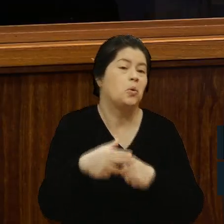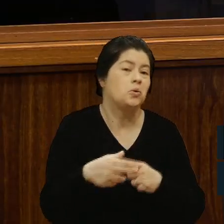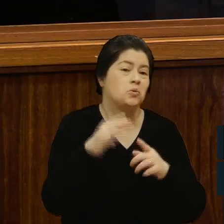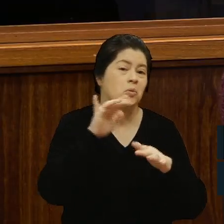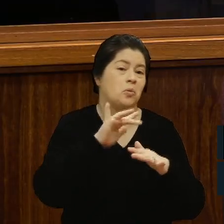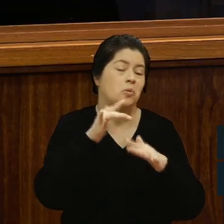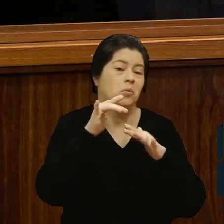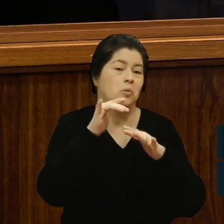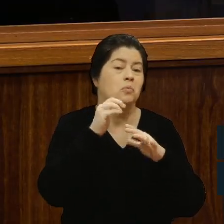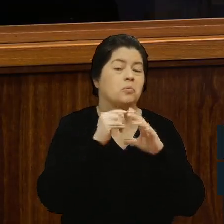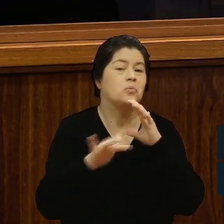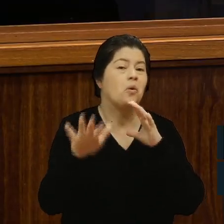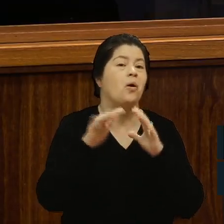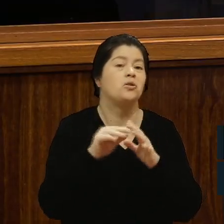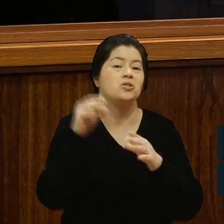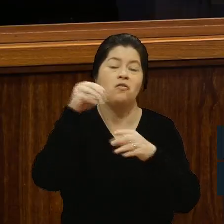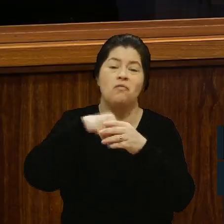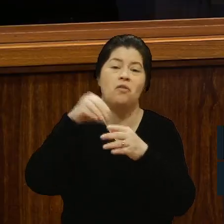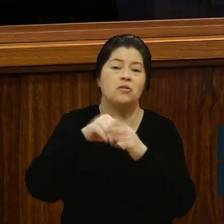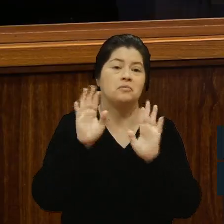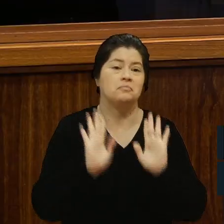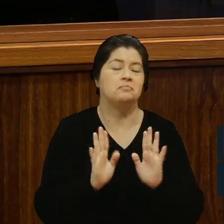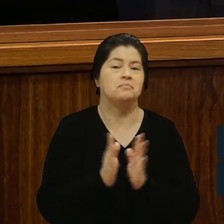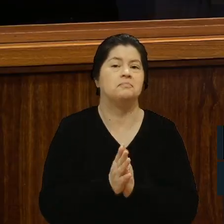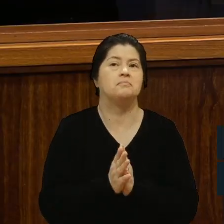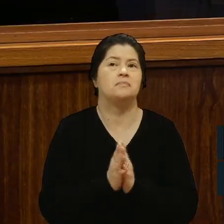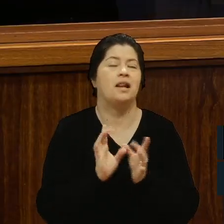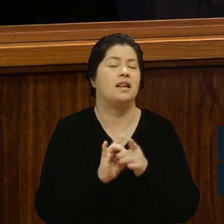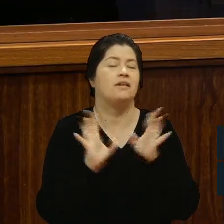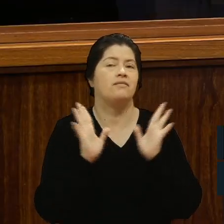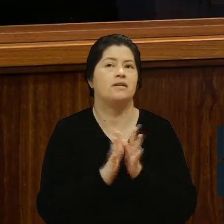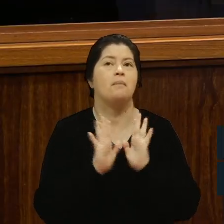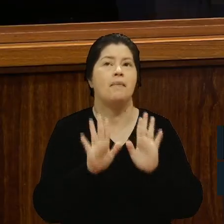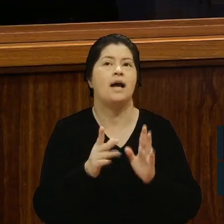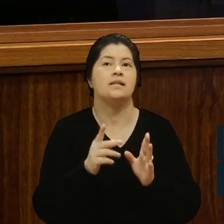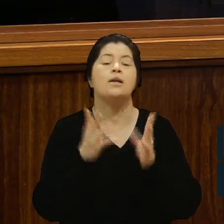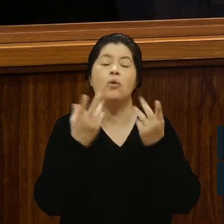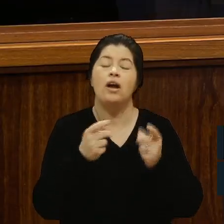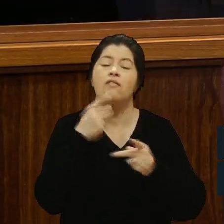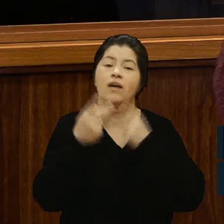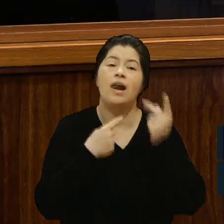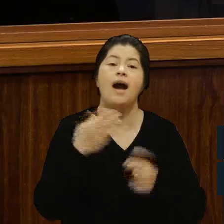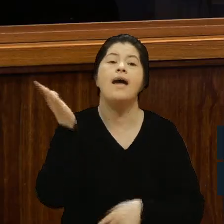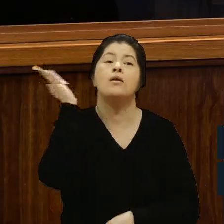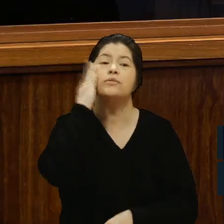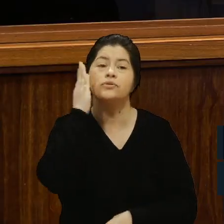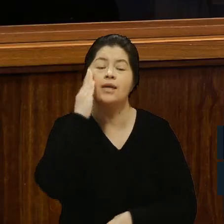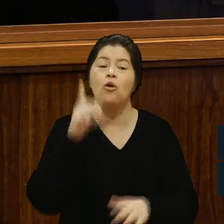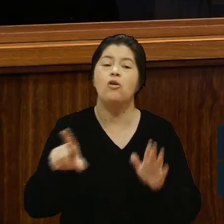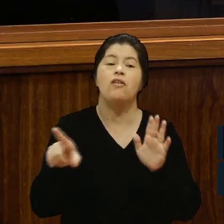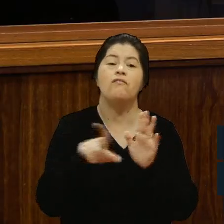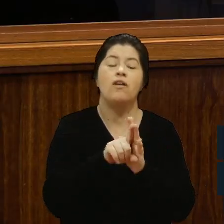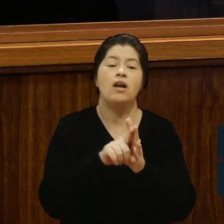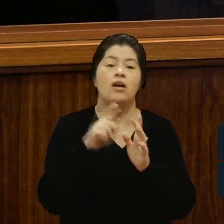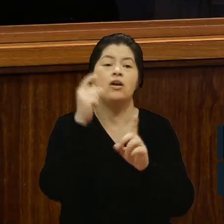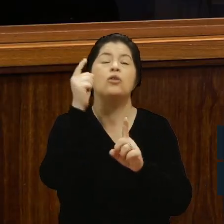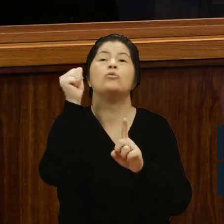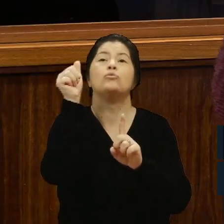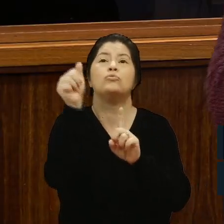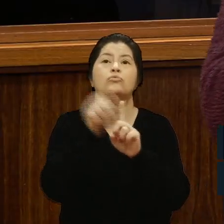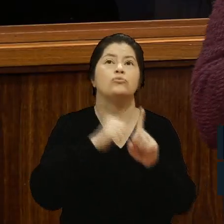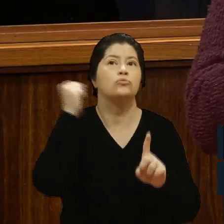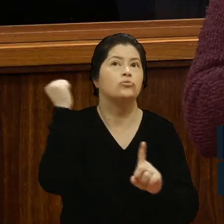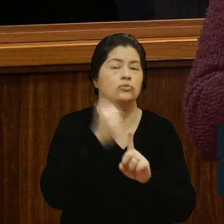seus votos. Mas eu queria dizer que eu sei o que a lei feminicídio é uma lei